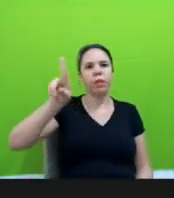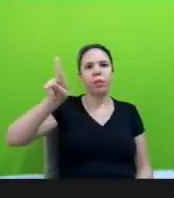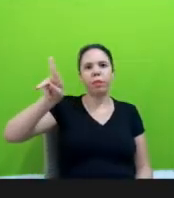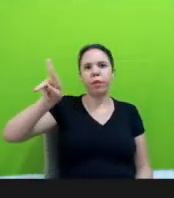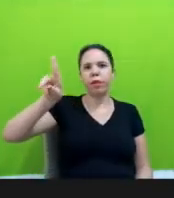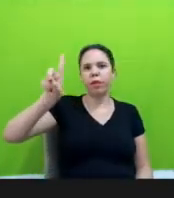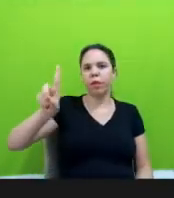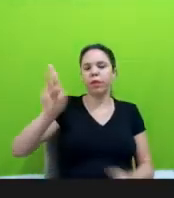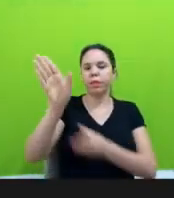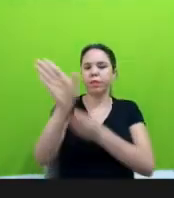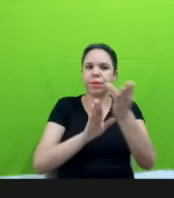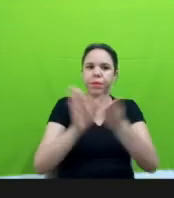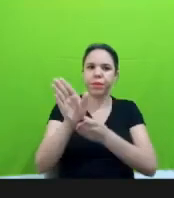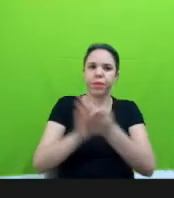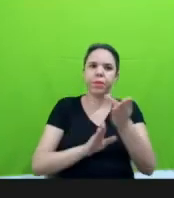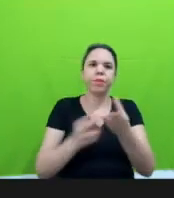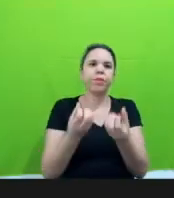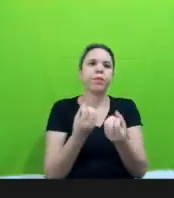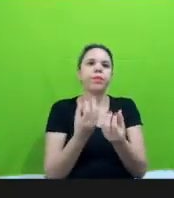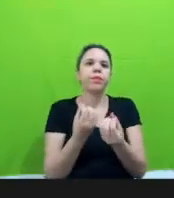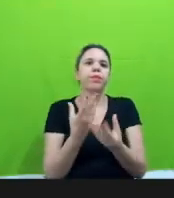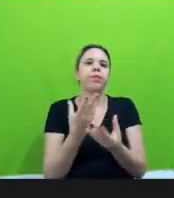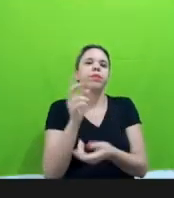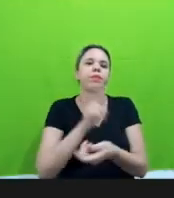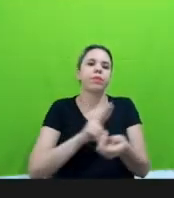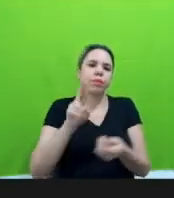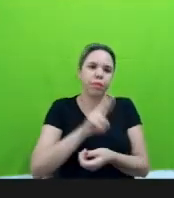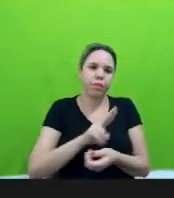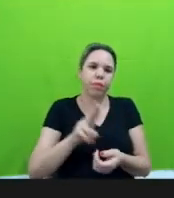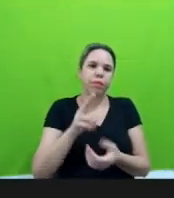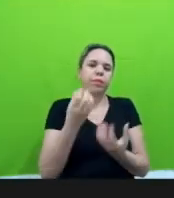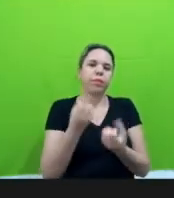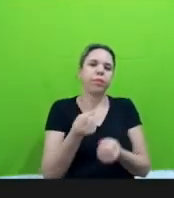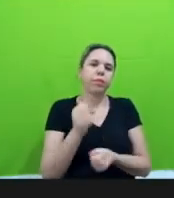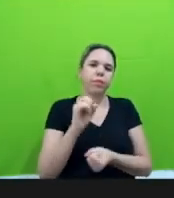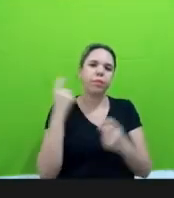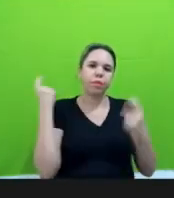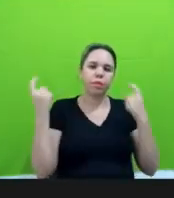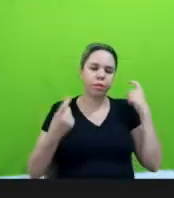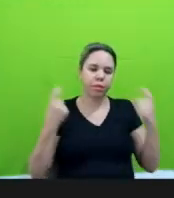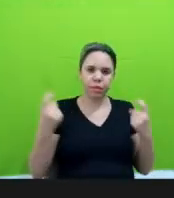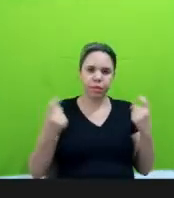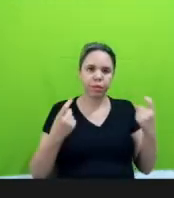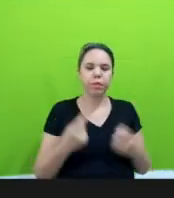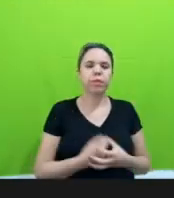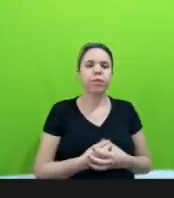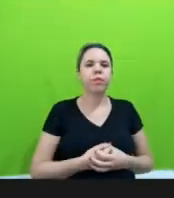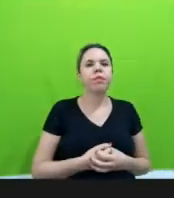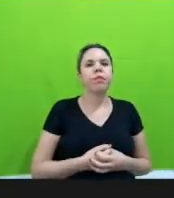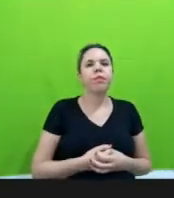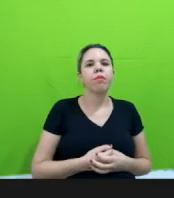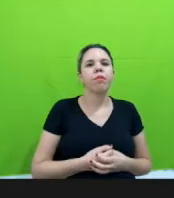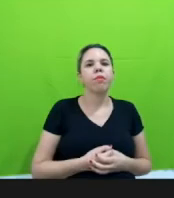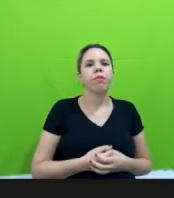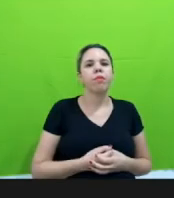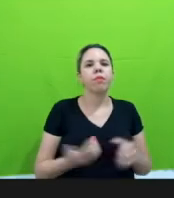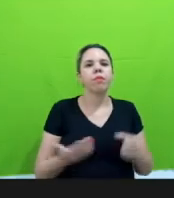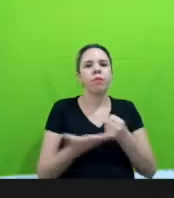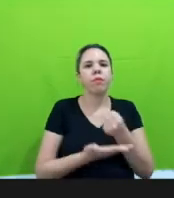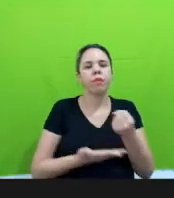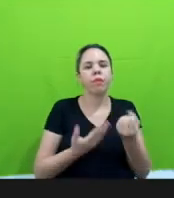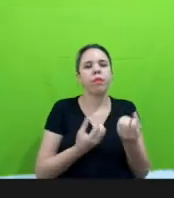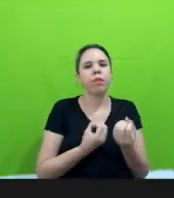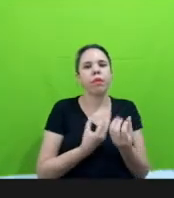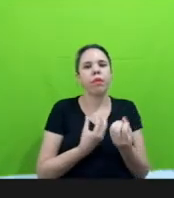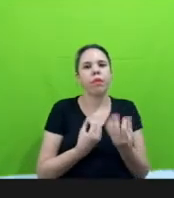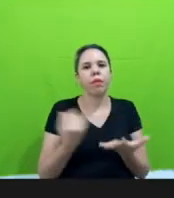orientação para que possam os dados serem ingeridos adequadamente, e essa é uma preocupação importante, a gente tem ainda muitas bases de dados importantes, né, como tu